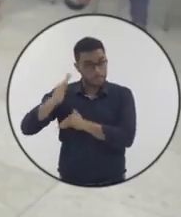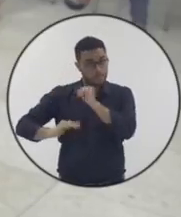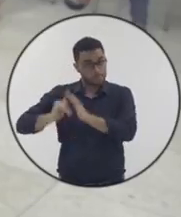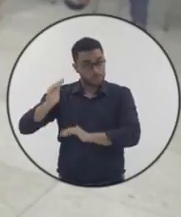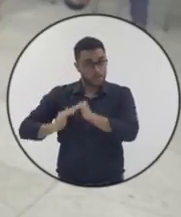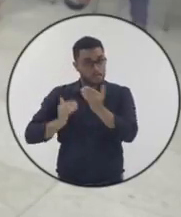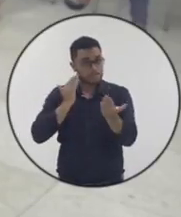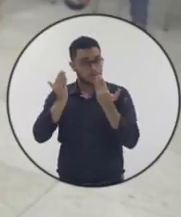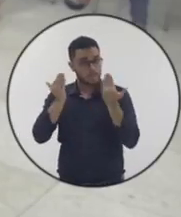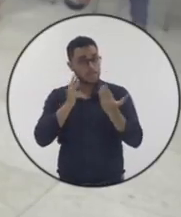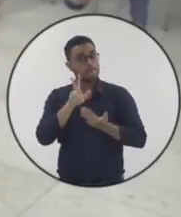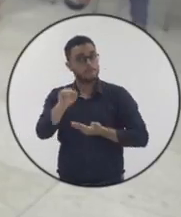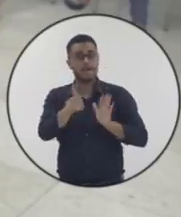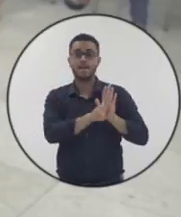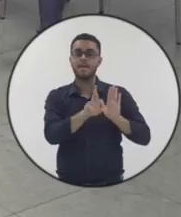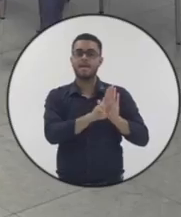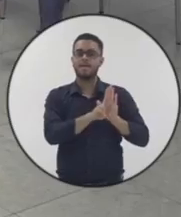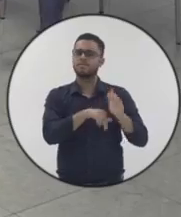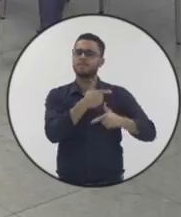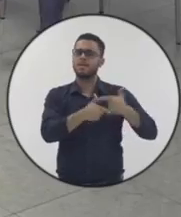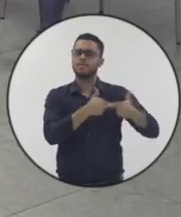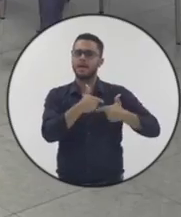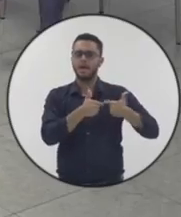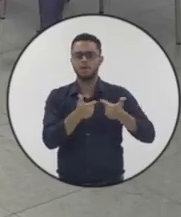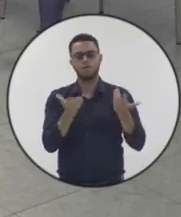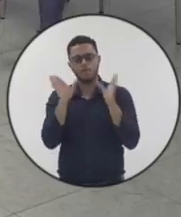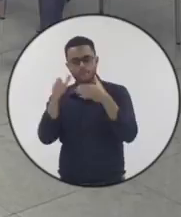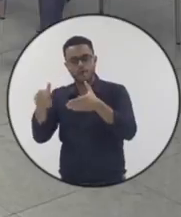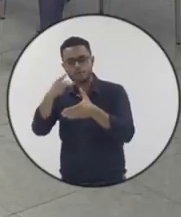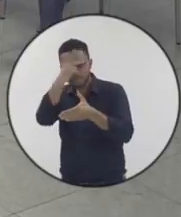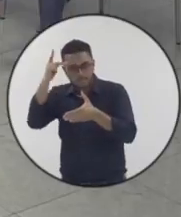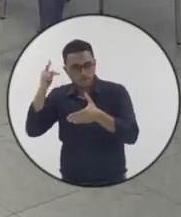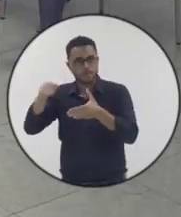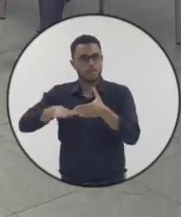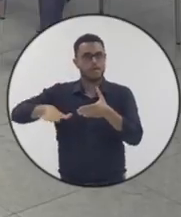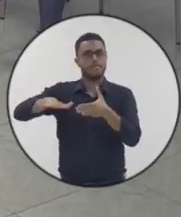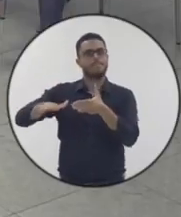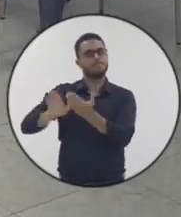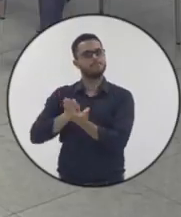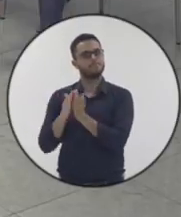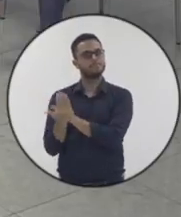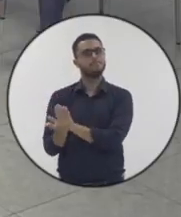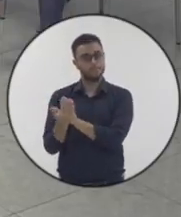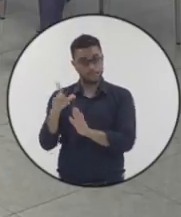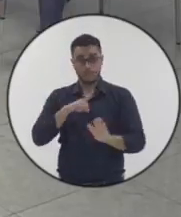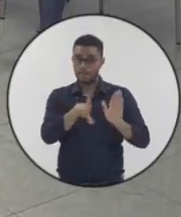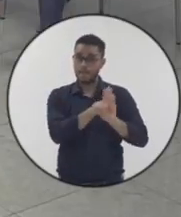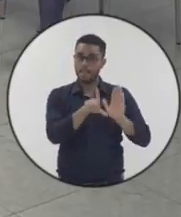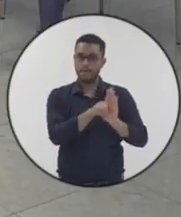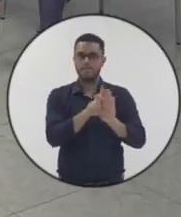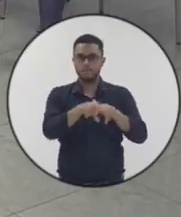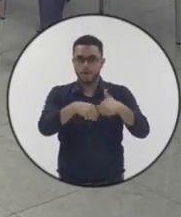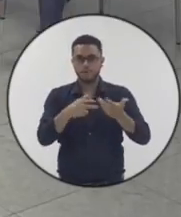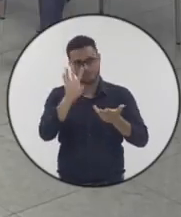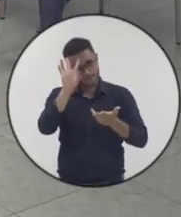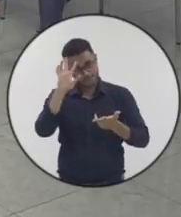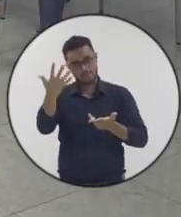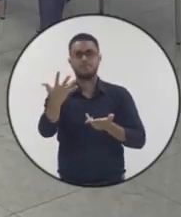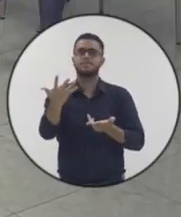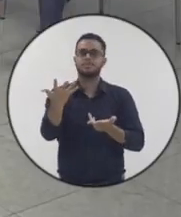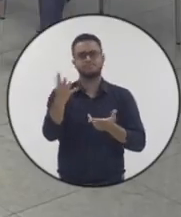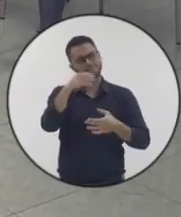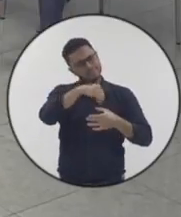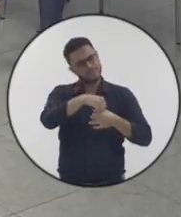de atuação em relação às pessoas travestis e transexuais regulamentadas por meio de uma resolução que,